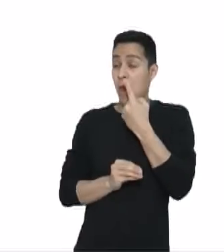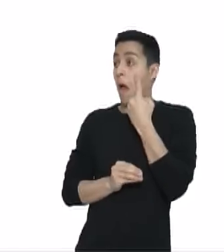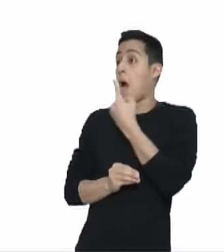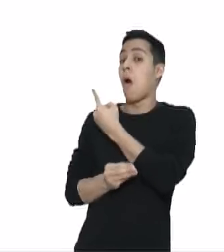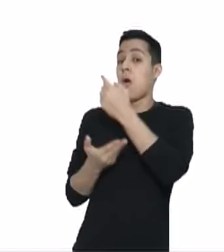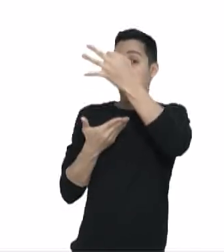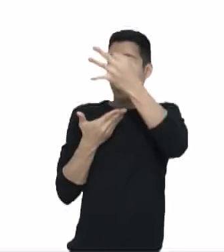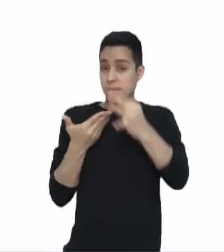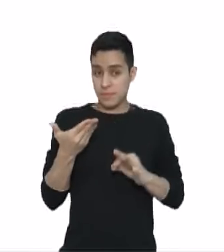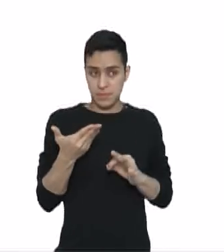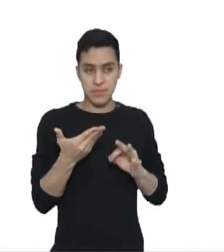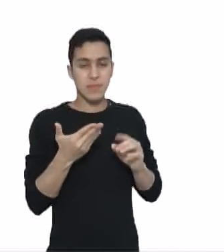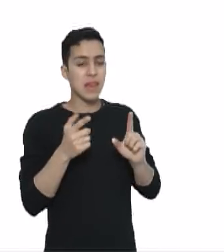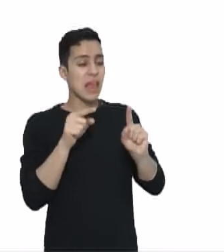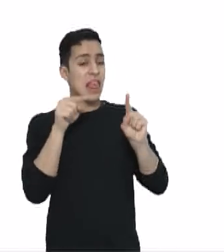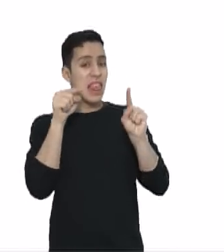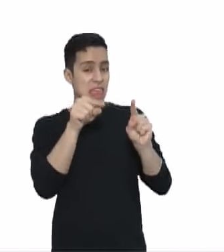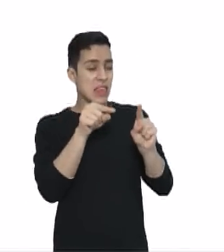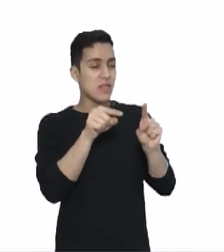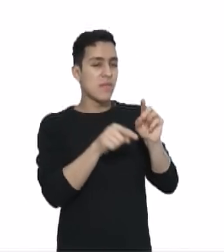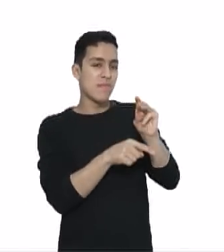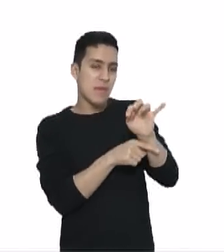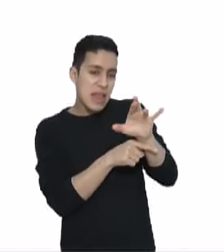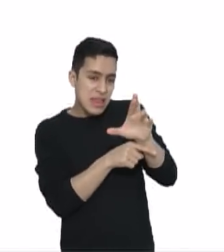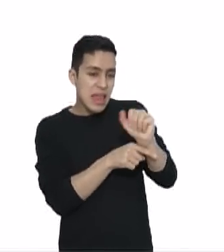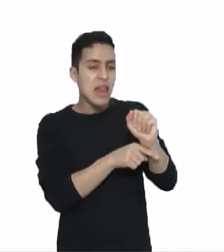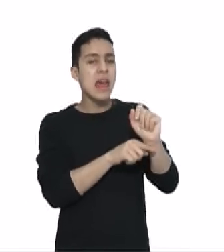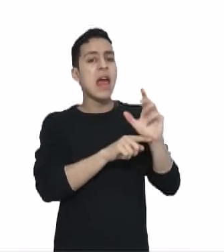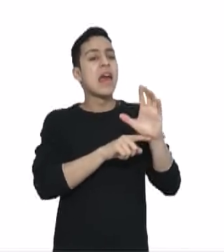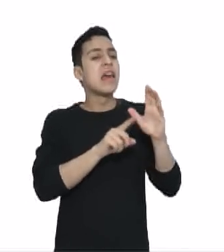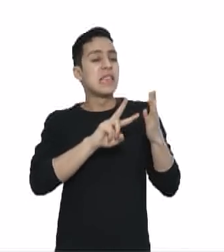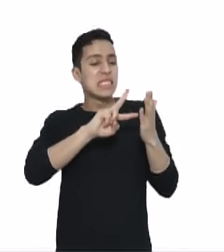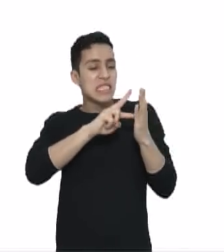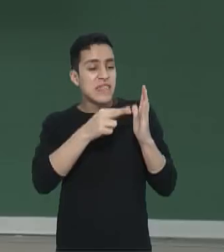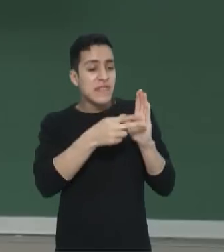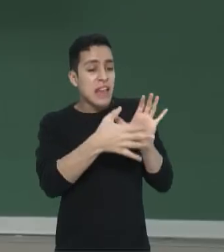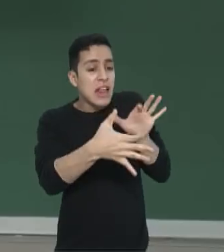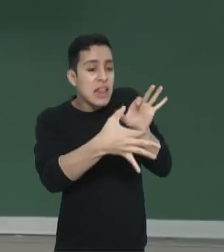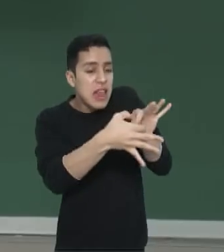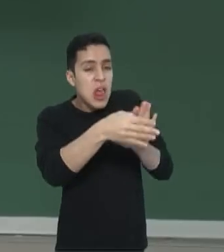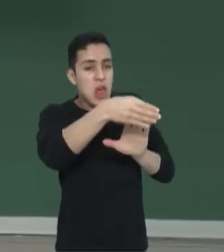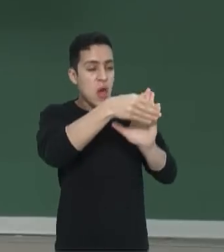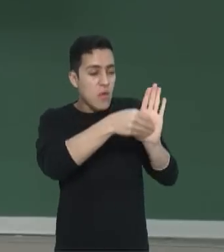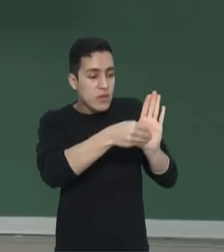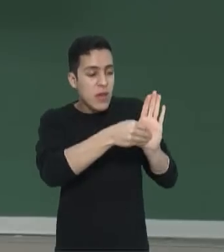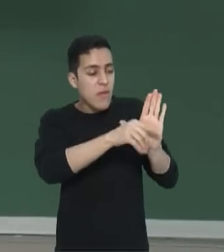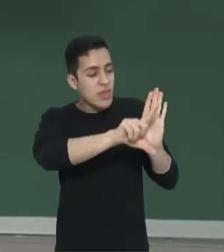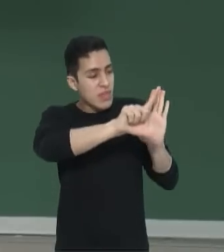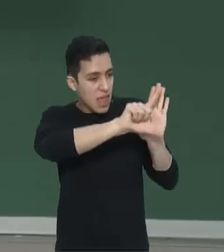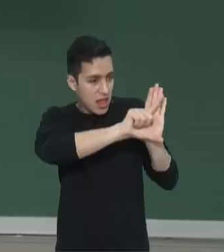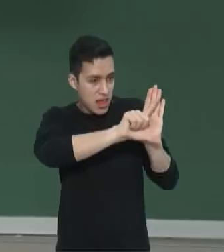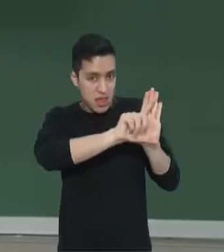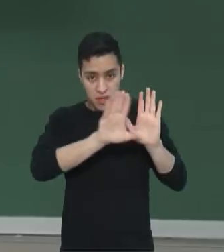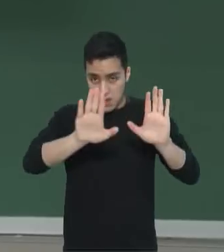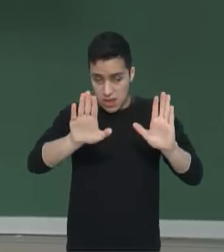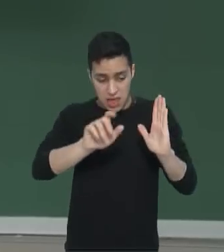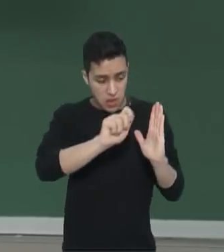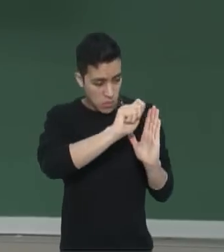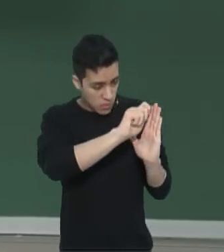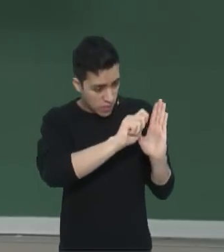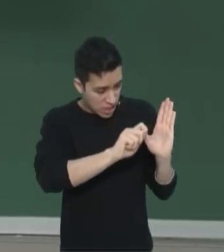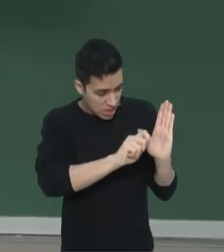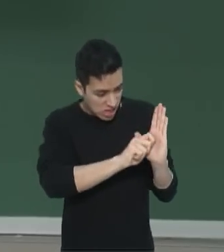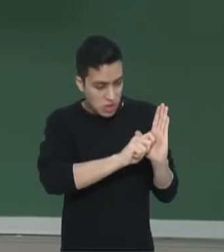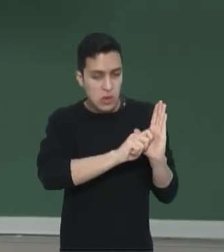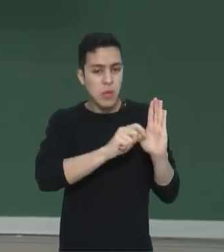O sentido é de fazer referência ao conteúdo da lei. Isso mesmo, quando ele diz que o artigo determina